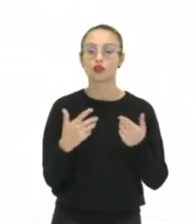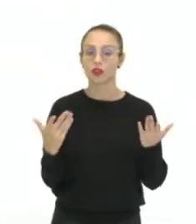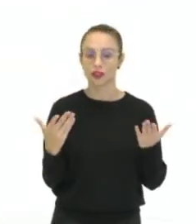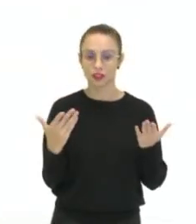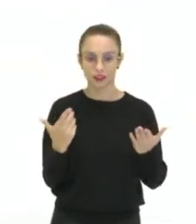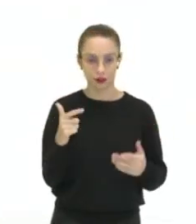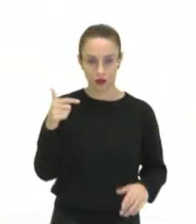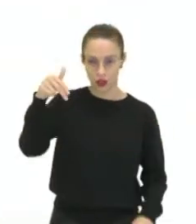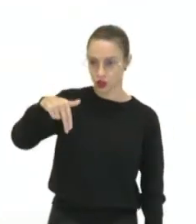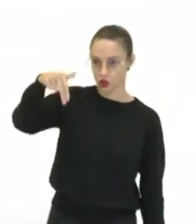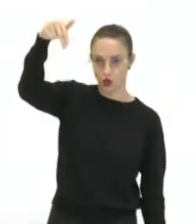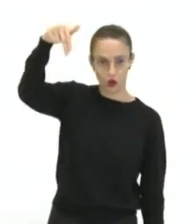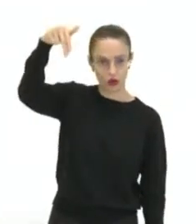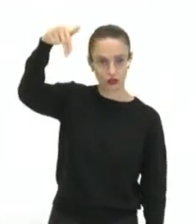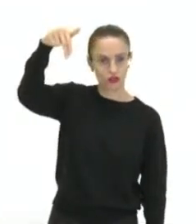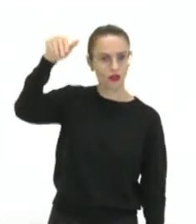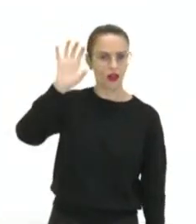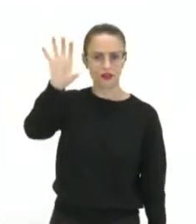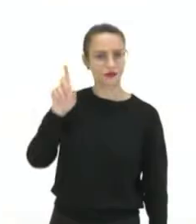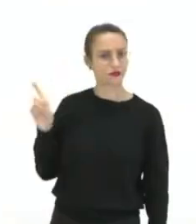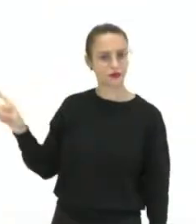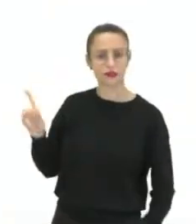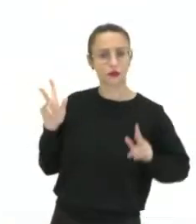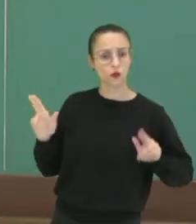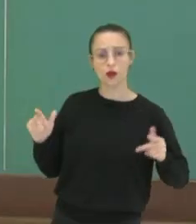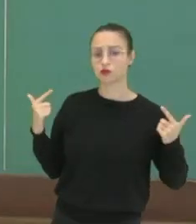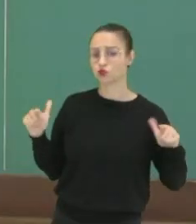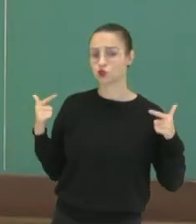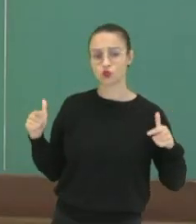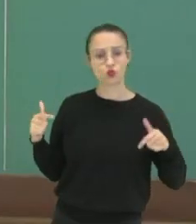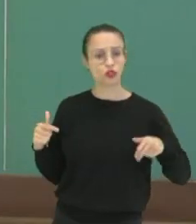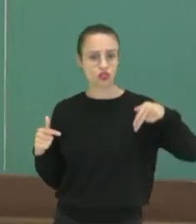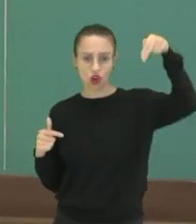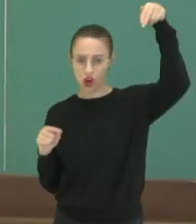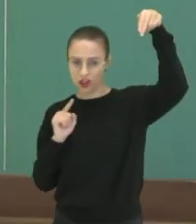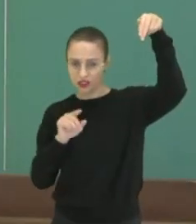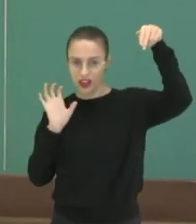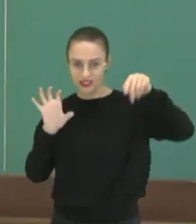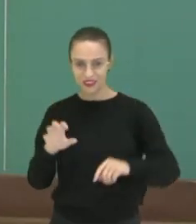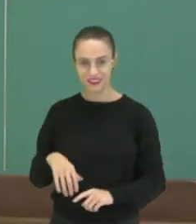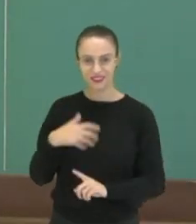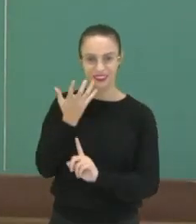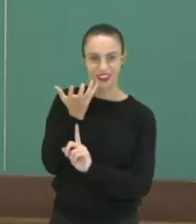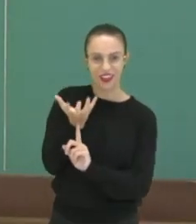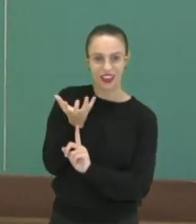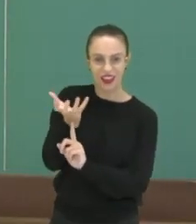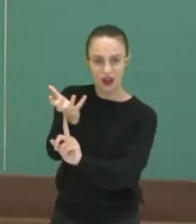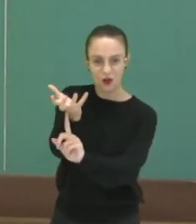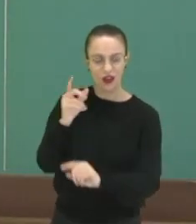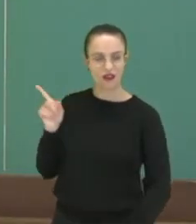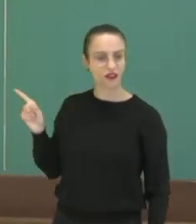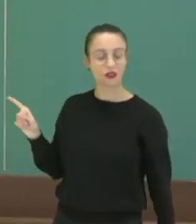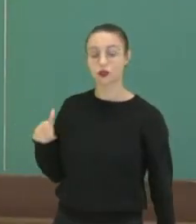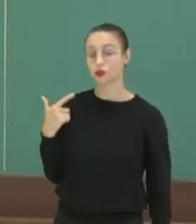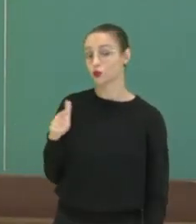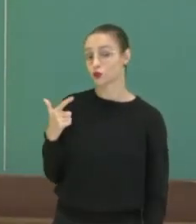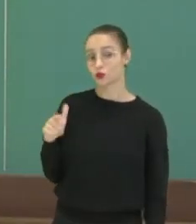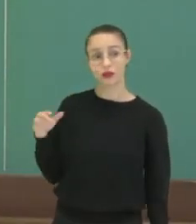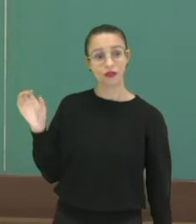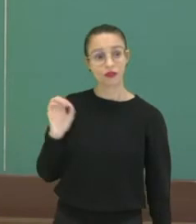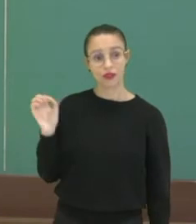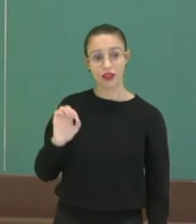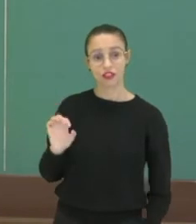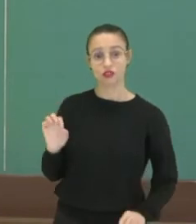região norte do Brasil, por exemplo, uma paisagem como essa que nós temos aqui, da araucária, das coxilhas, né, desse